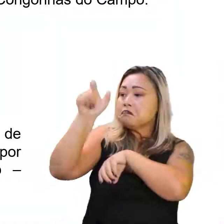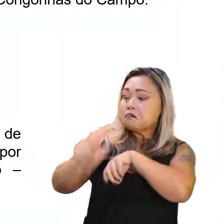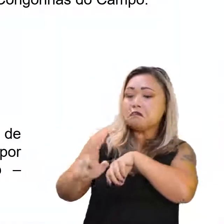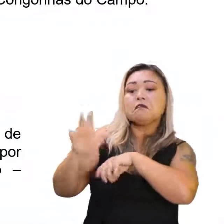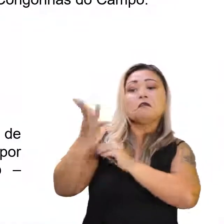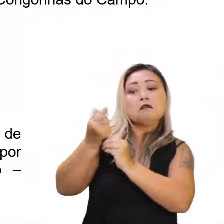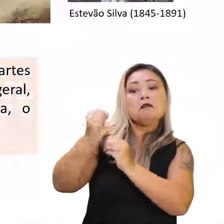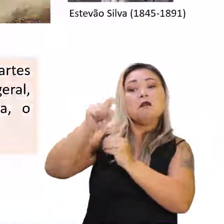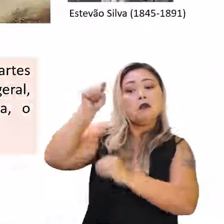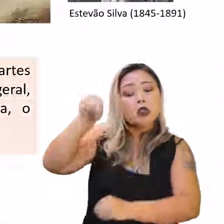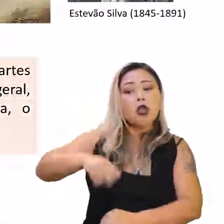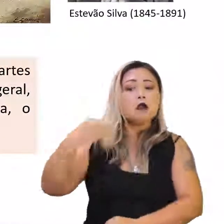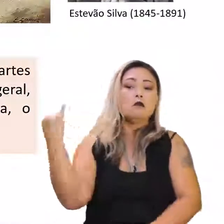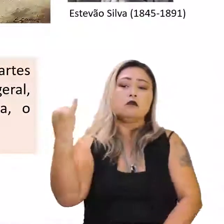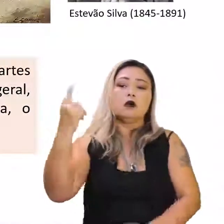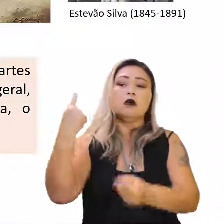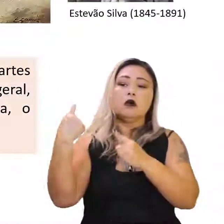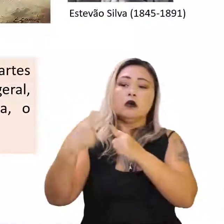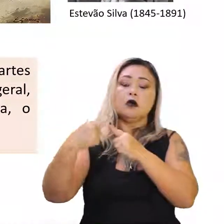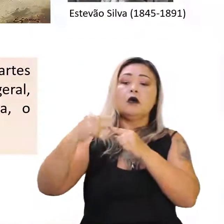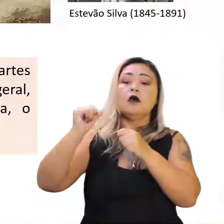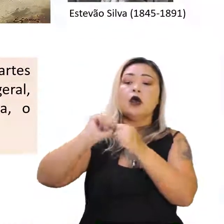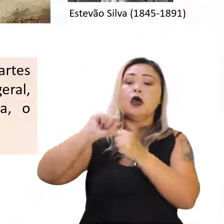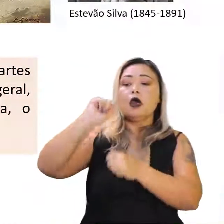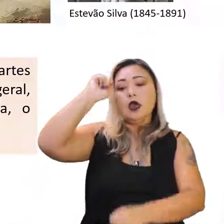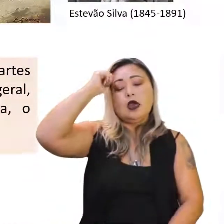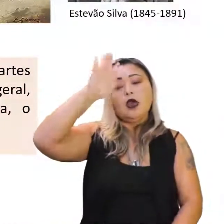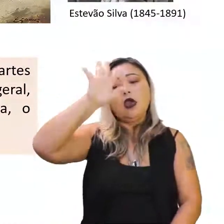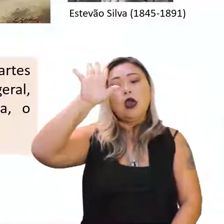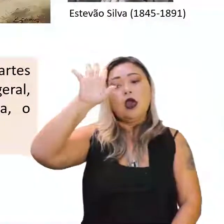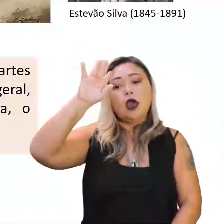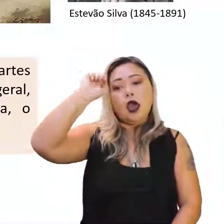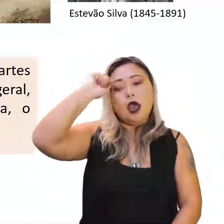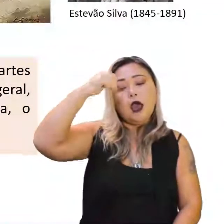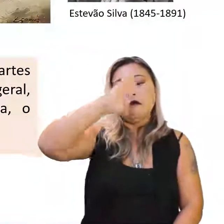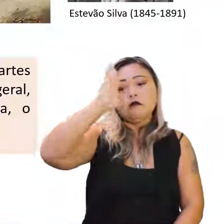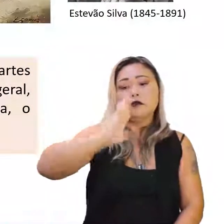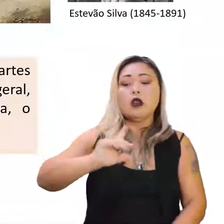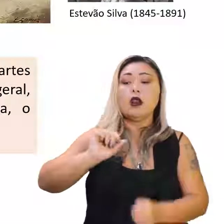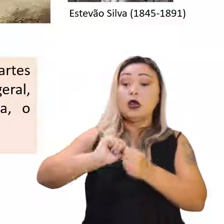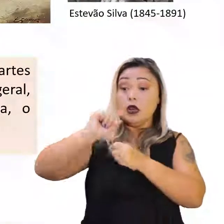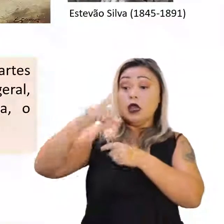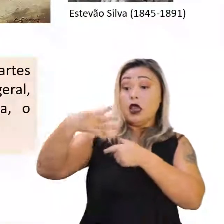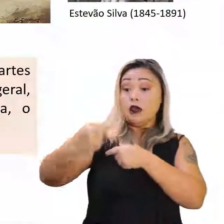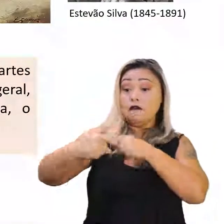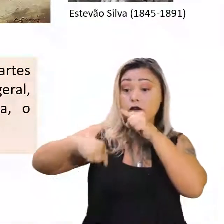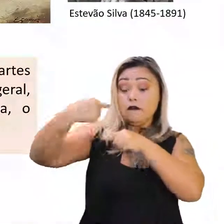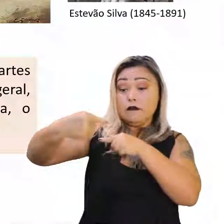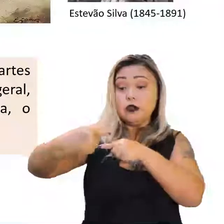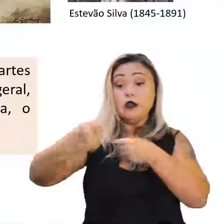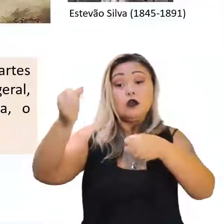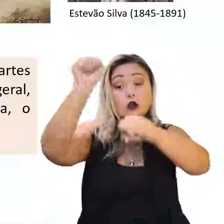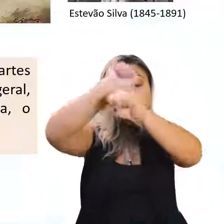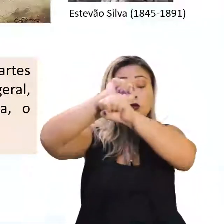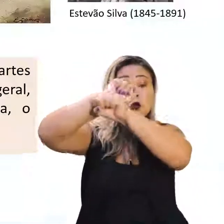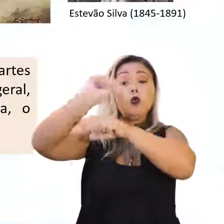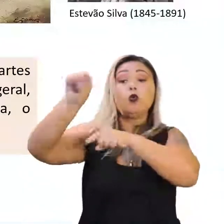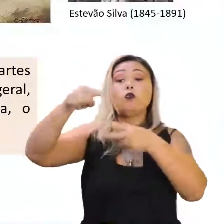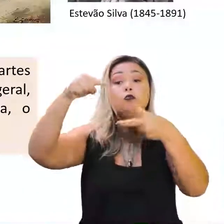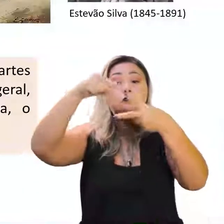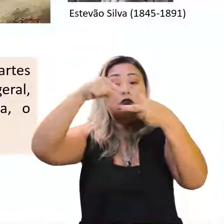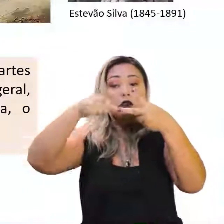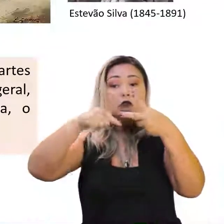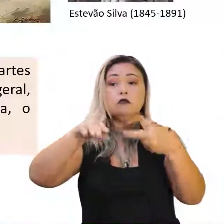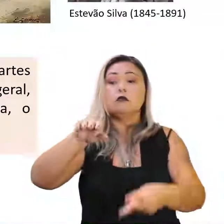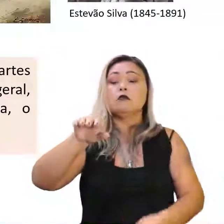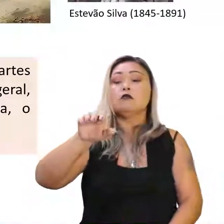artista afro-brasileiro, porque ele era filho de escrava. E destacamos mais 2 artistas plásticos.